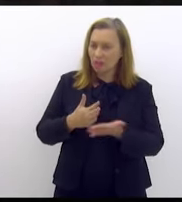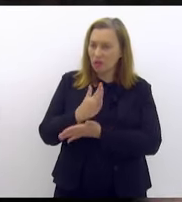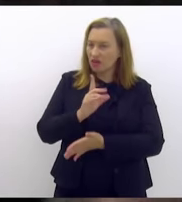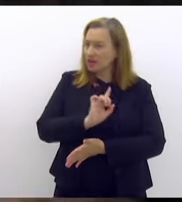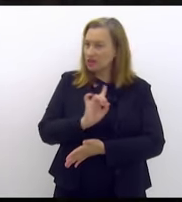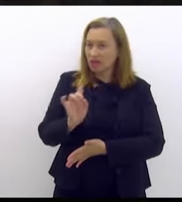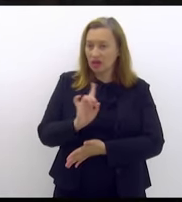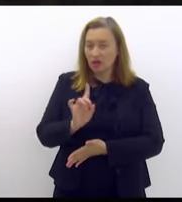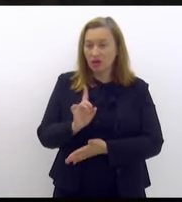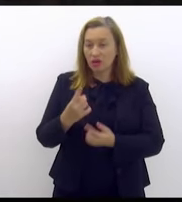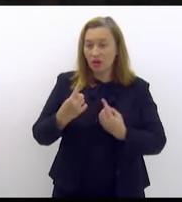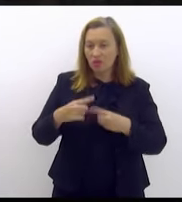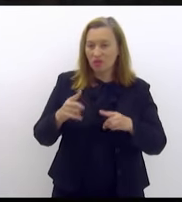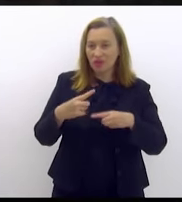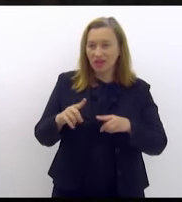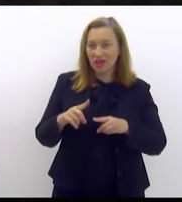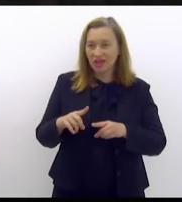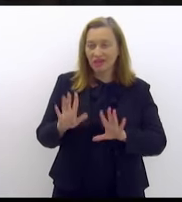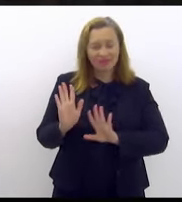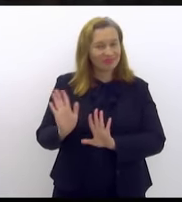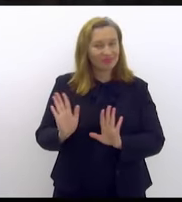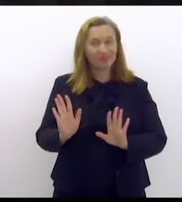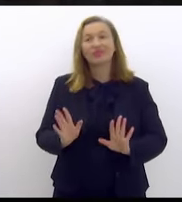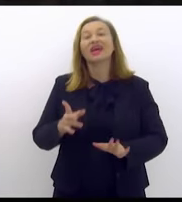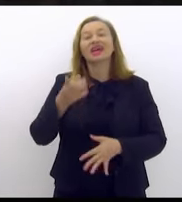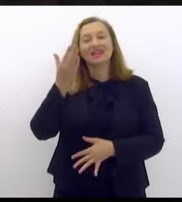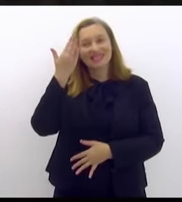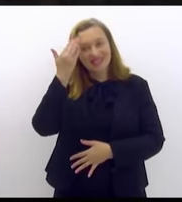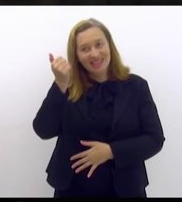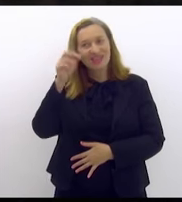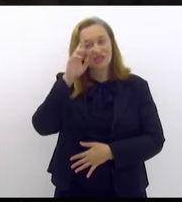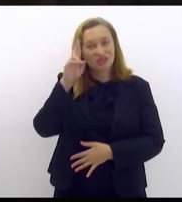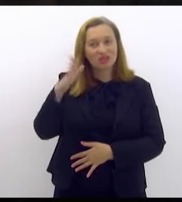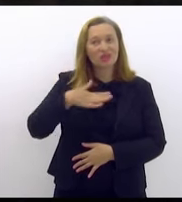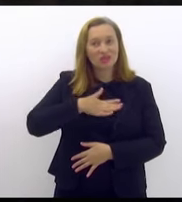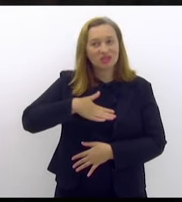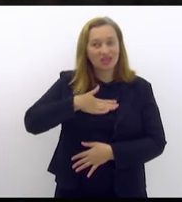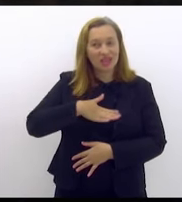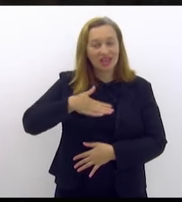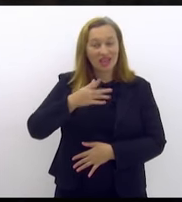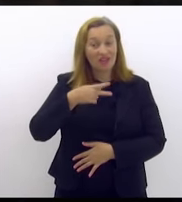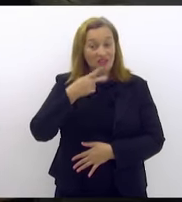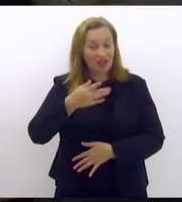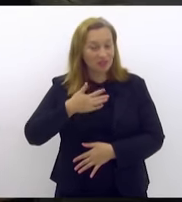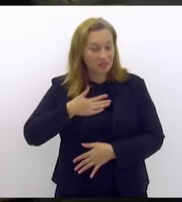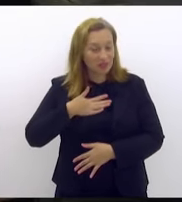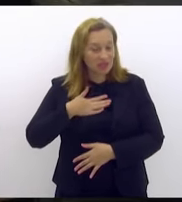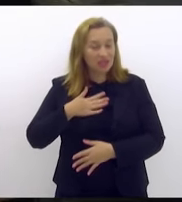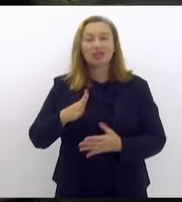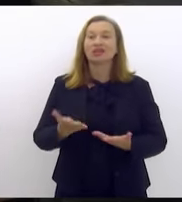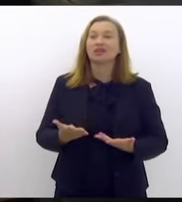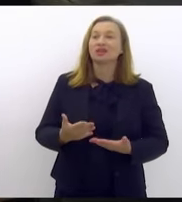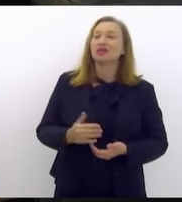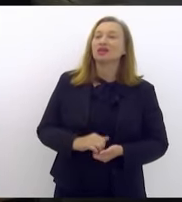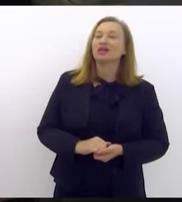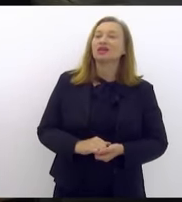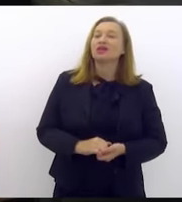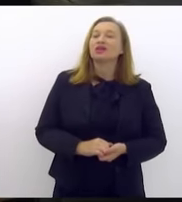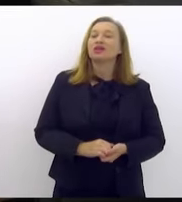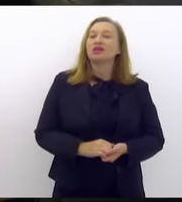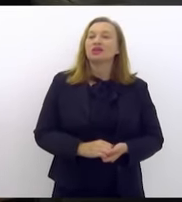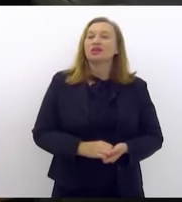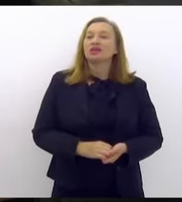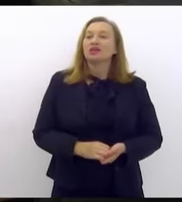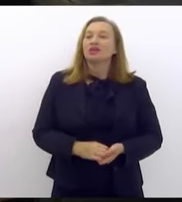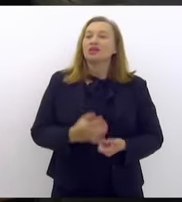provoquei propositadamente. Sei que Vossa Excelência gostaria aqui desse meu aparte, e se concedê-lo, por favor, gostaria de dar.